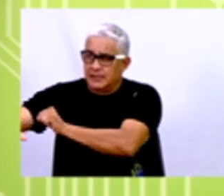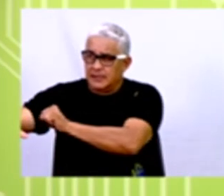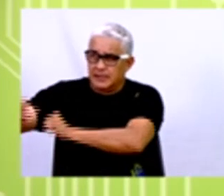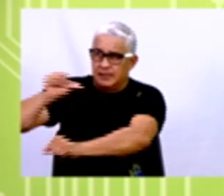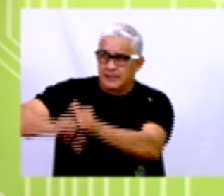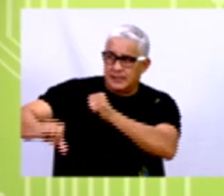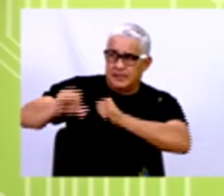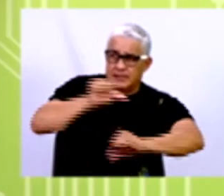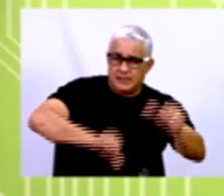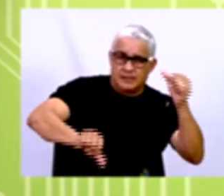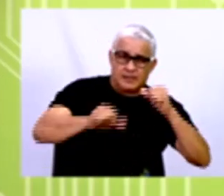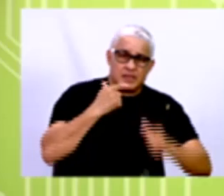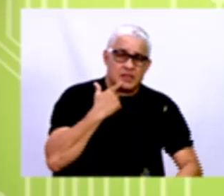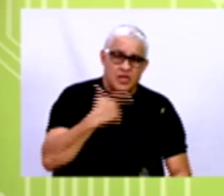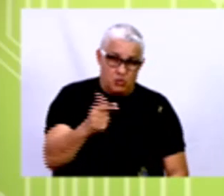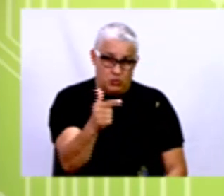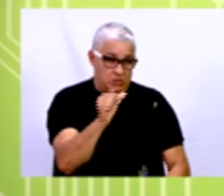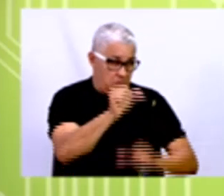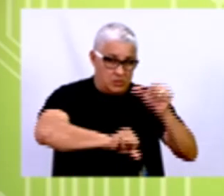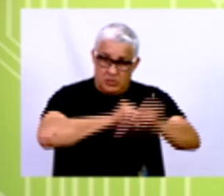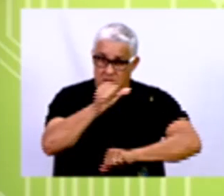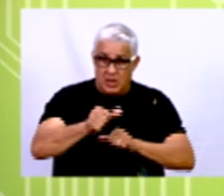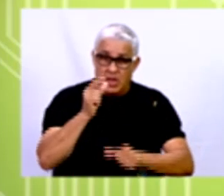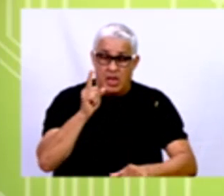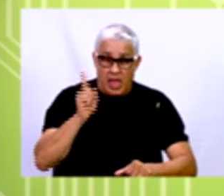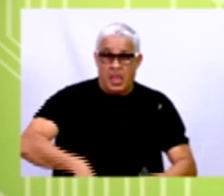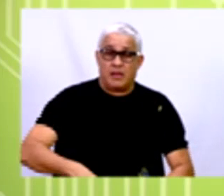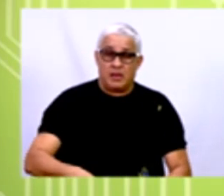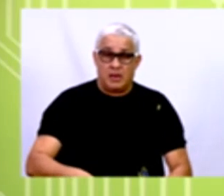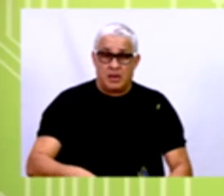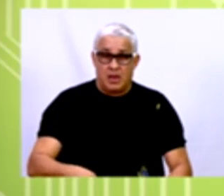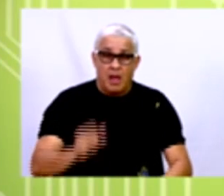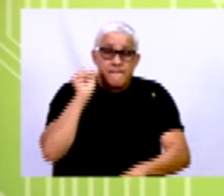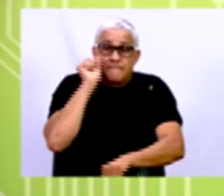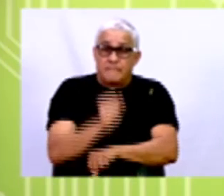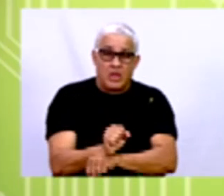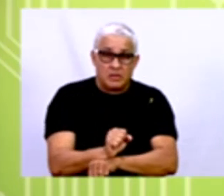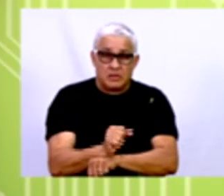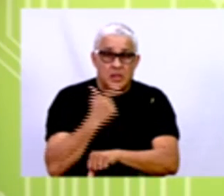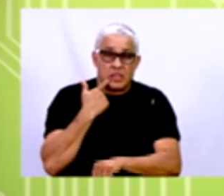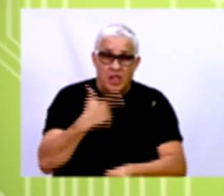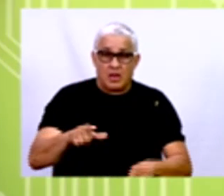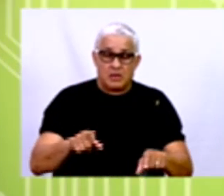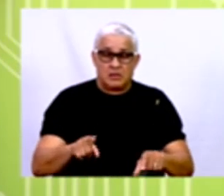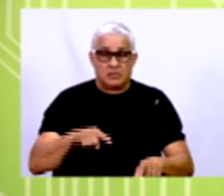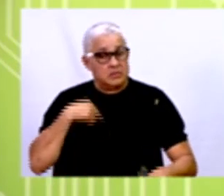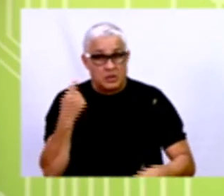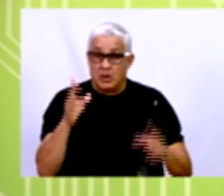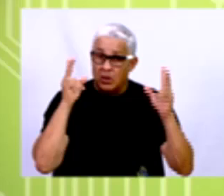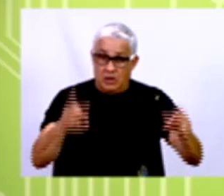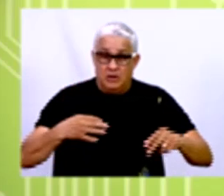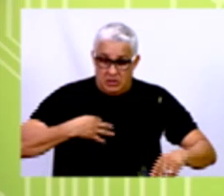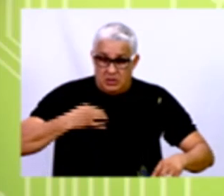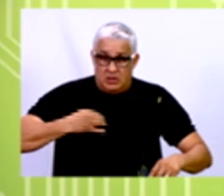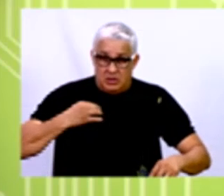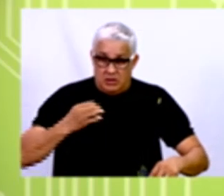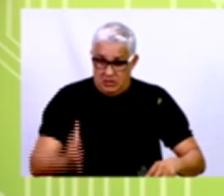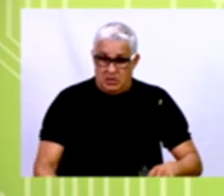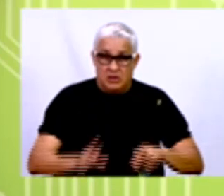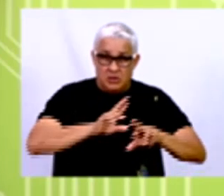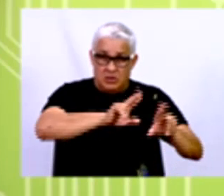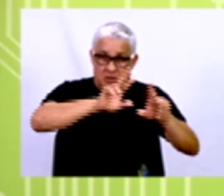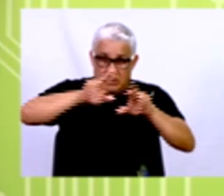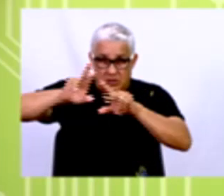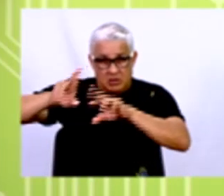uma língua morta. E assim como nós não utilizamos uma mesma roupa para todas as ocasiões,